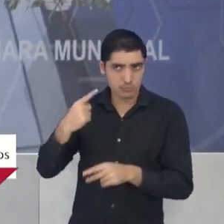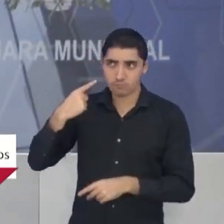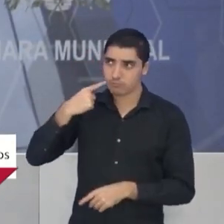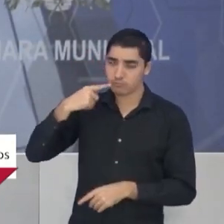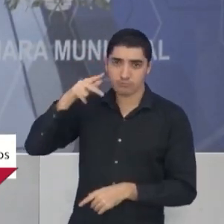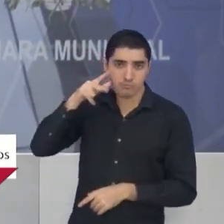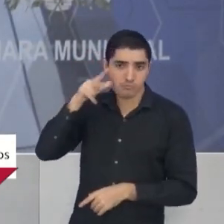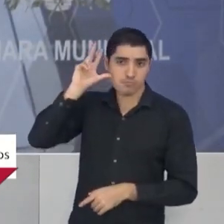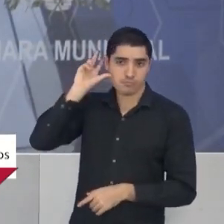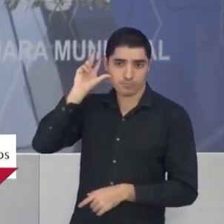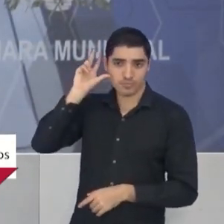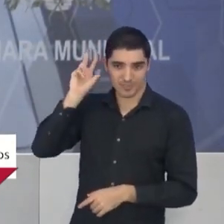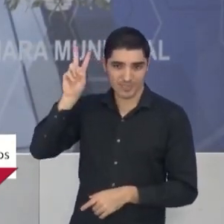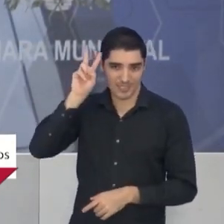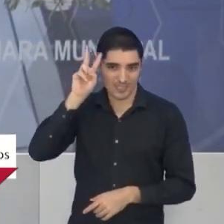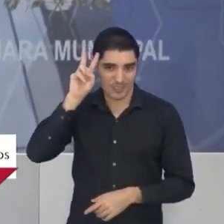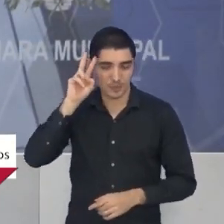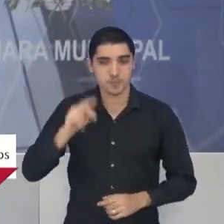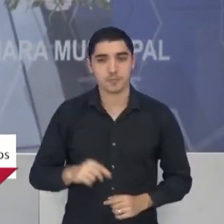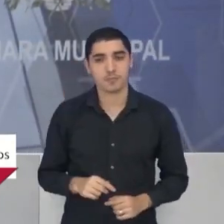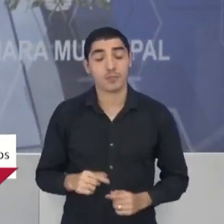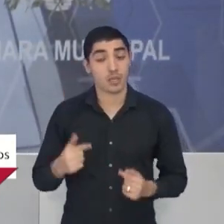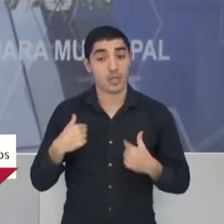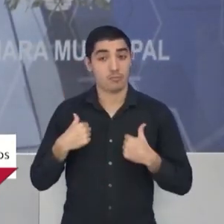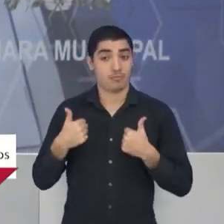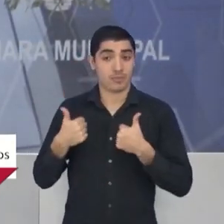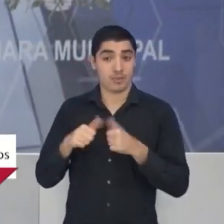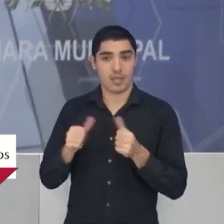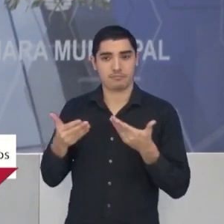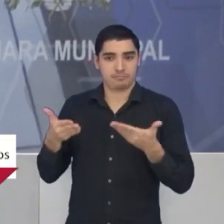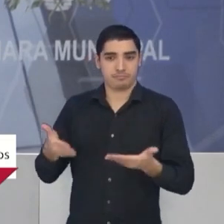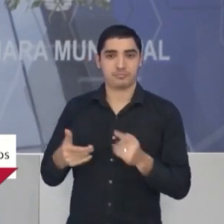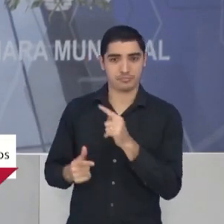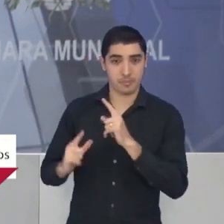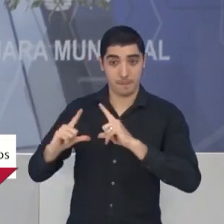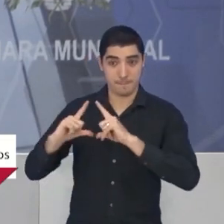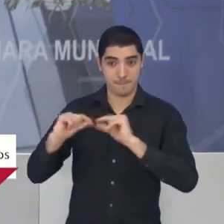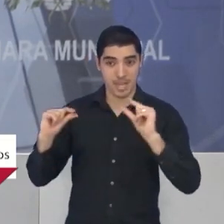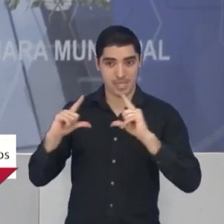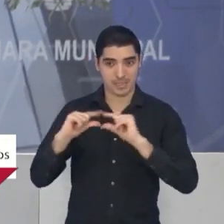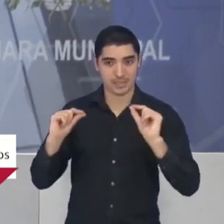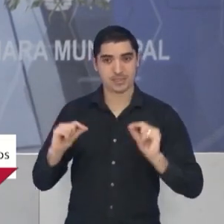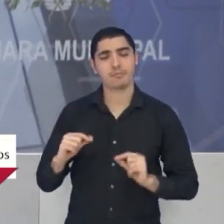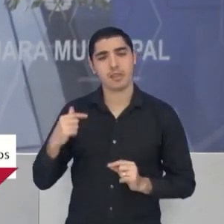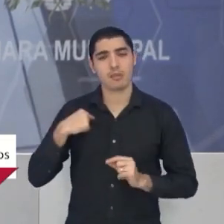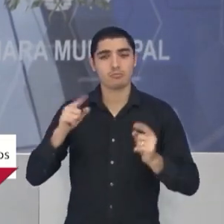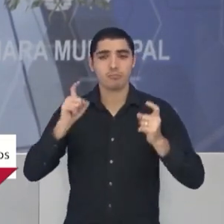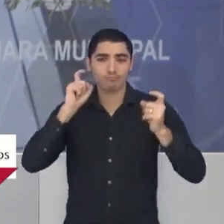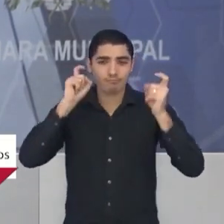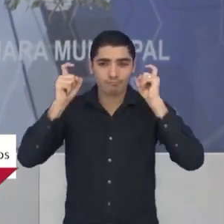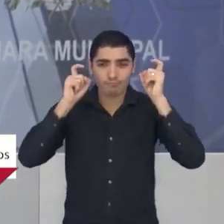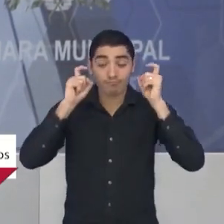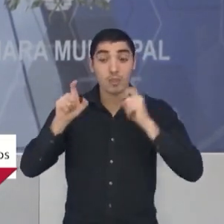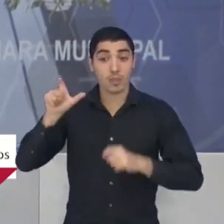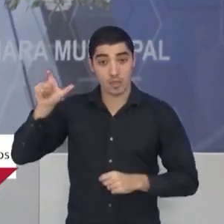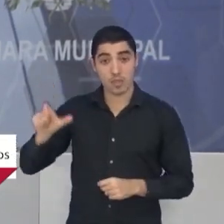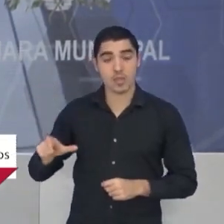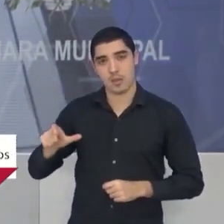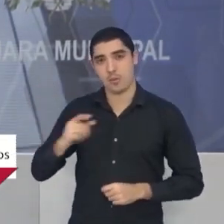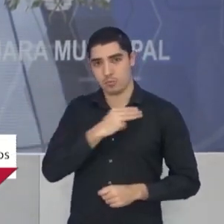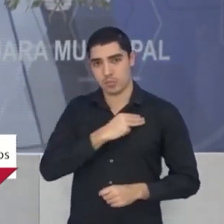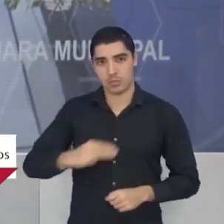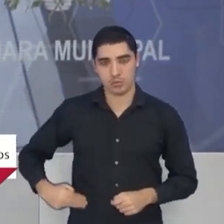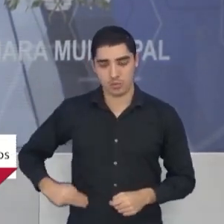semana eu eu estive em Brasília numa reunião que foi convocada pelo Ministro luí